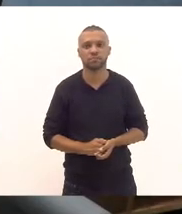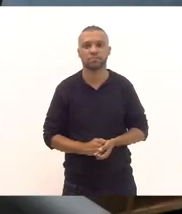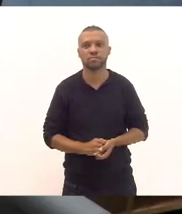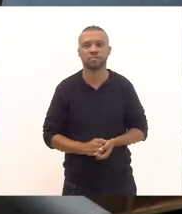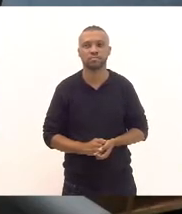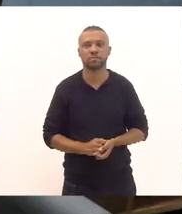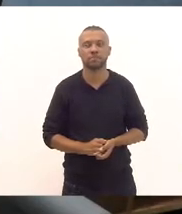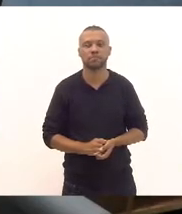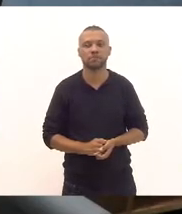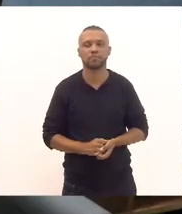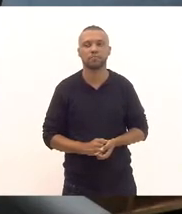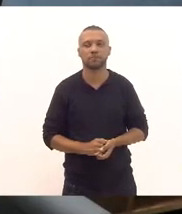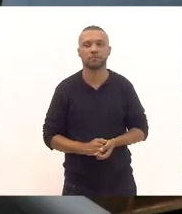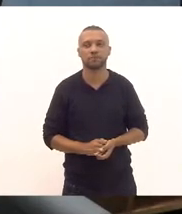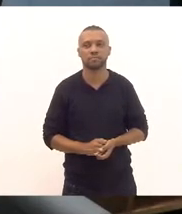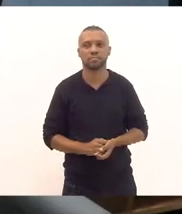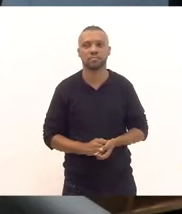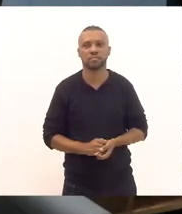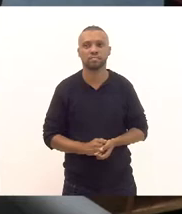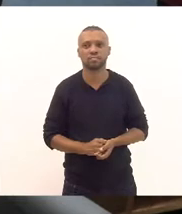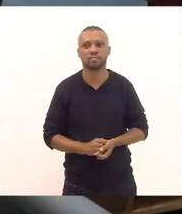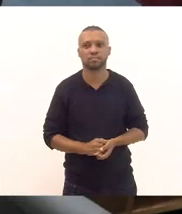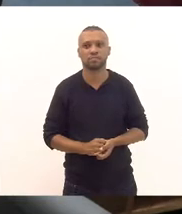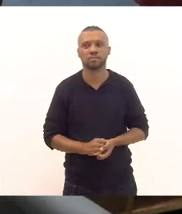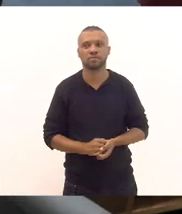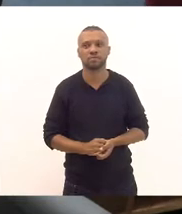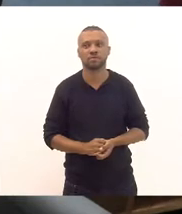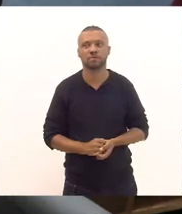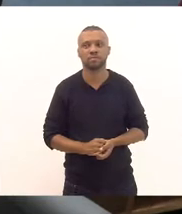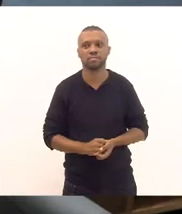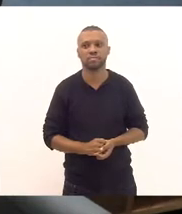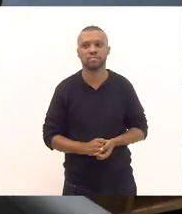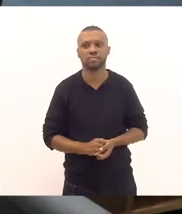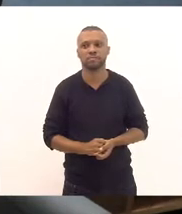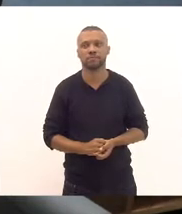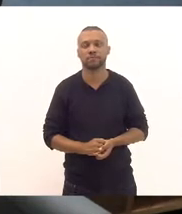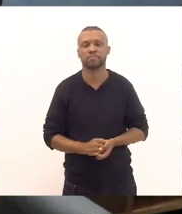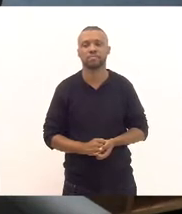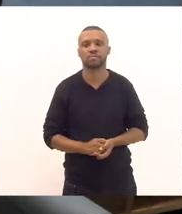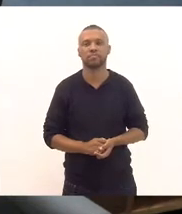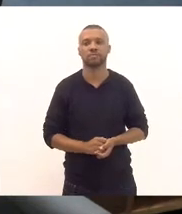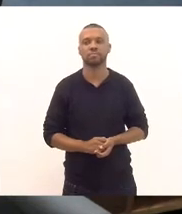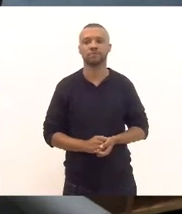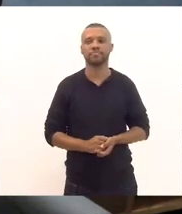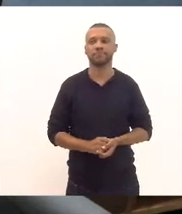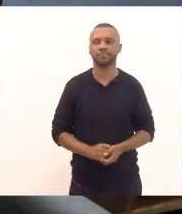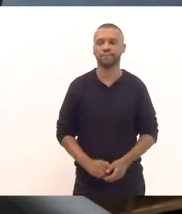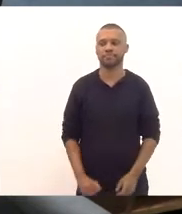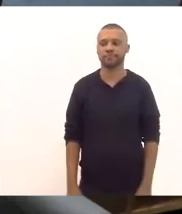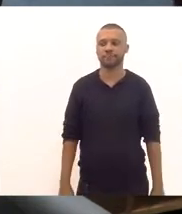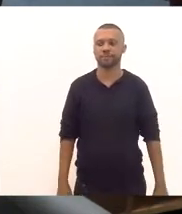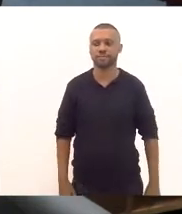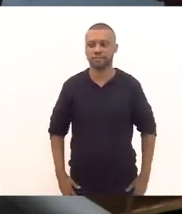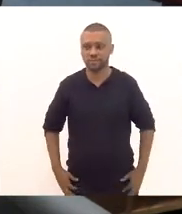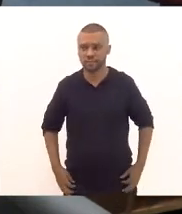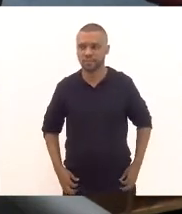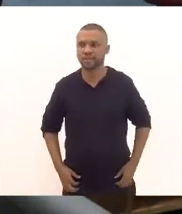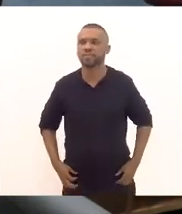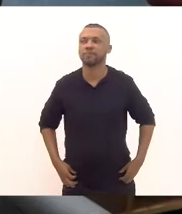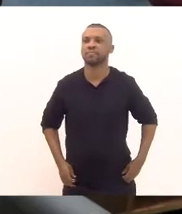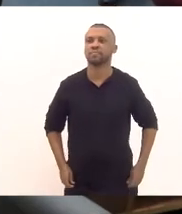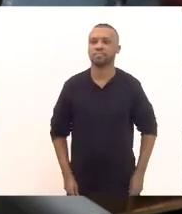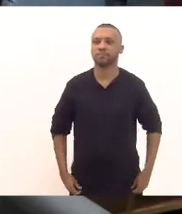em uma eventual seu pai já duas contas no WhatsApp e hoje eu vou tirar o o problema